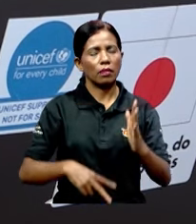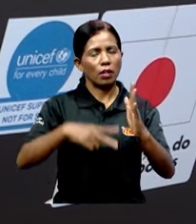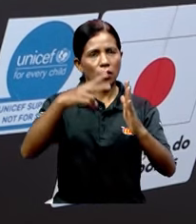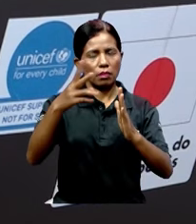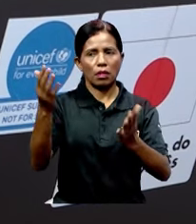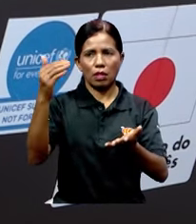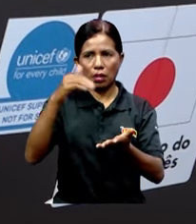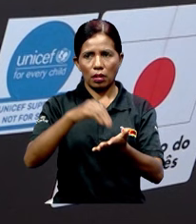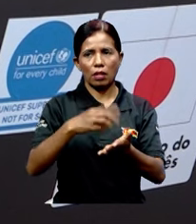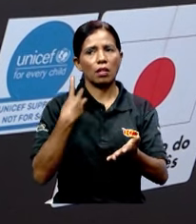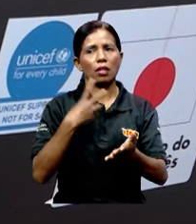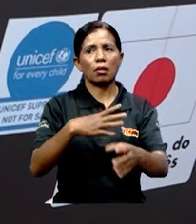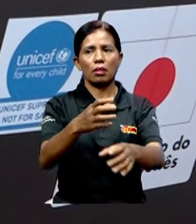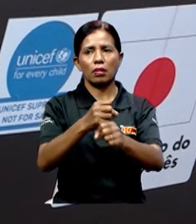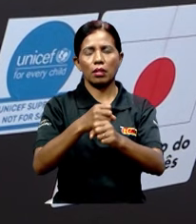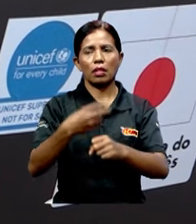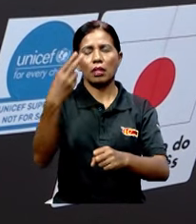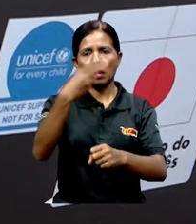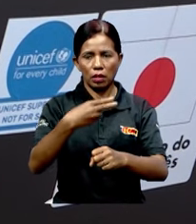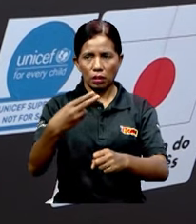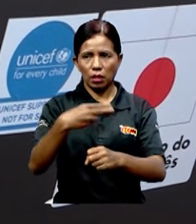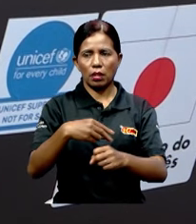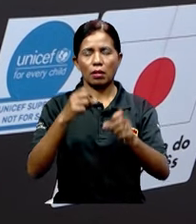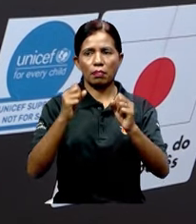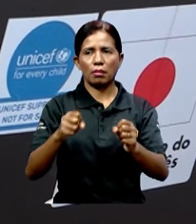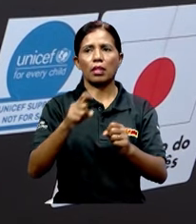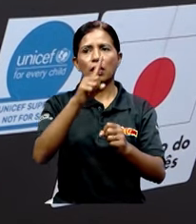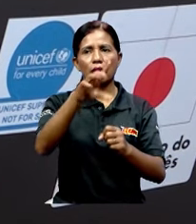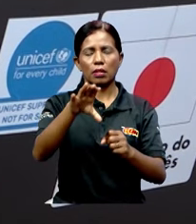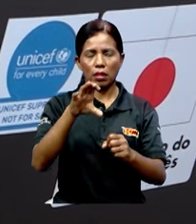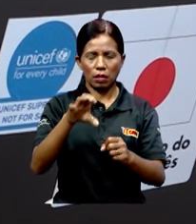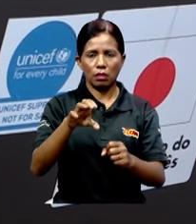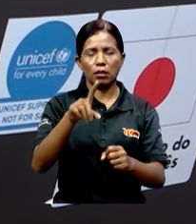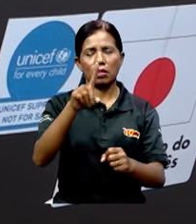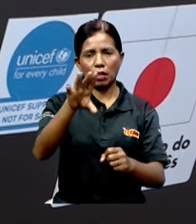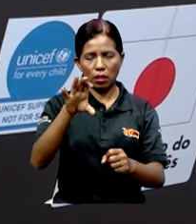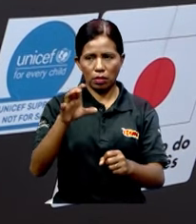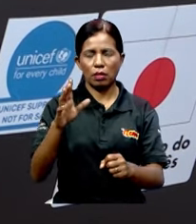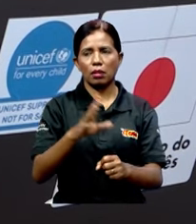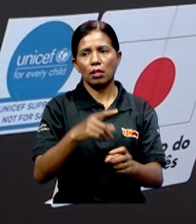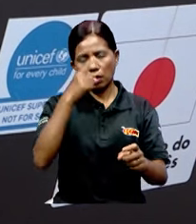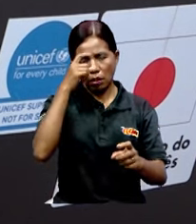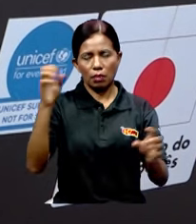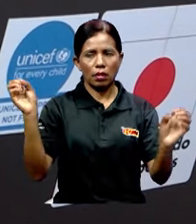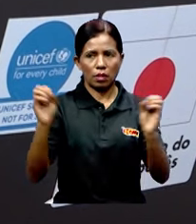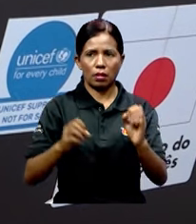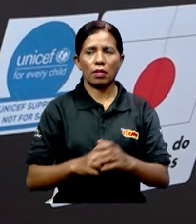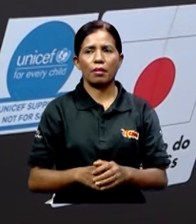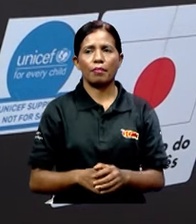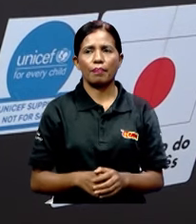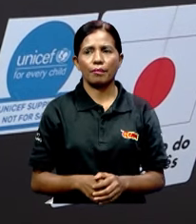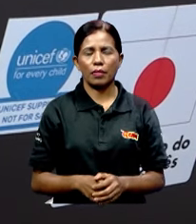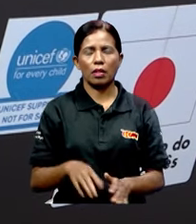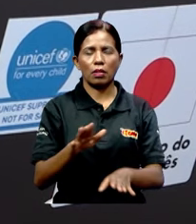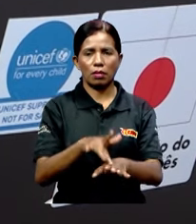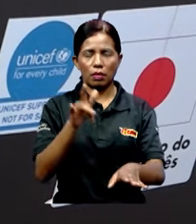ratificamos a misimo cada quinta ne bele sem e sem tal. Tamba lei limitação ida ne, maka nia afeta